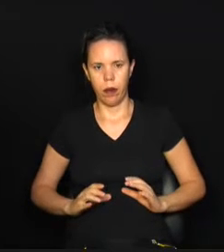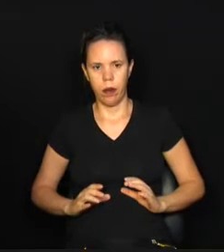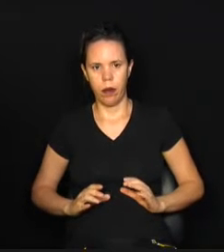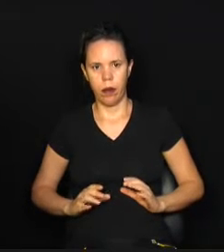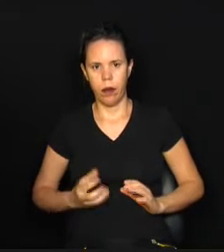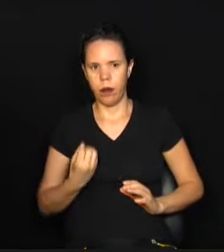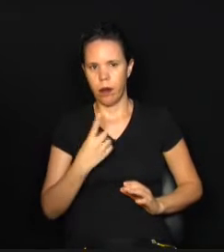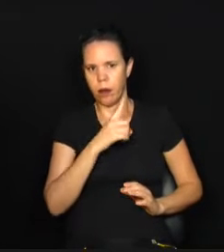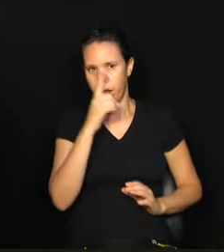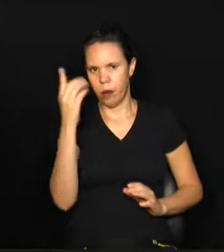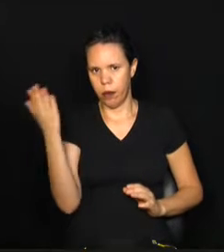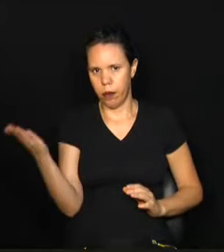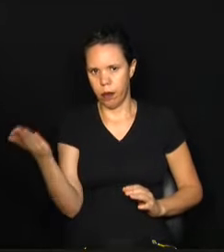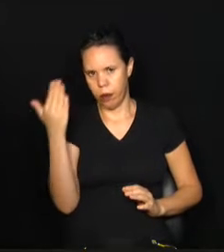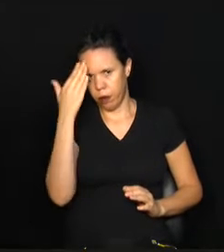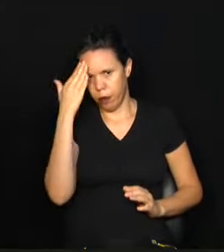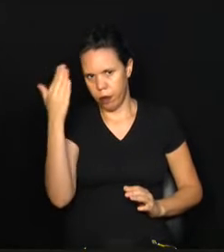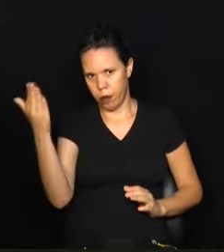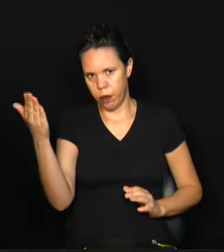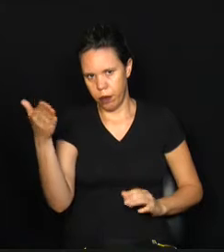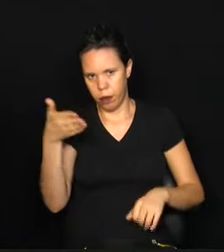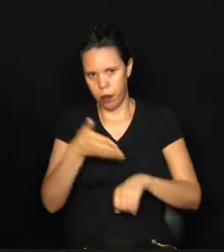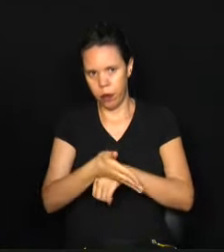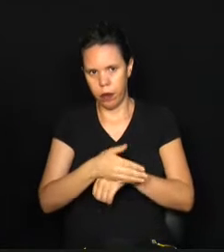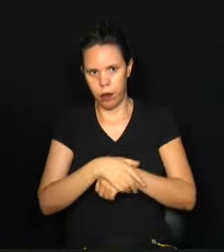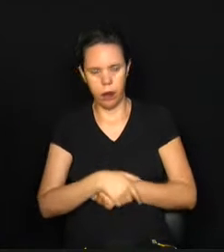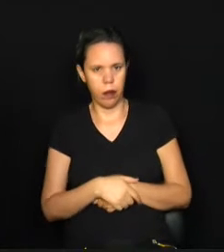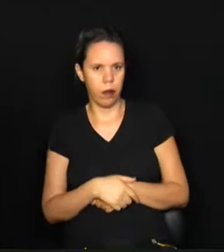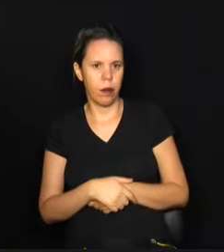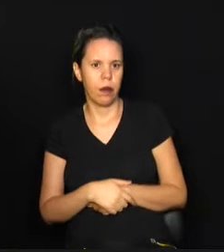bom dia e muito obrigado aí pela sua participação.